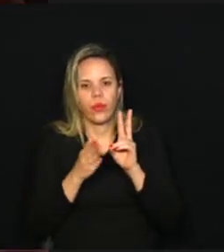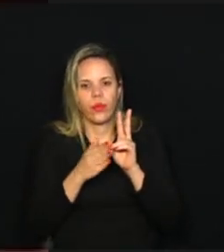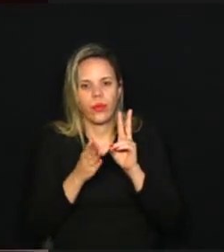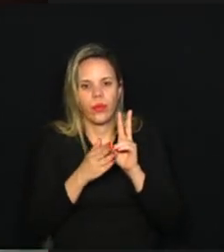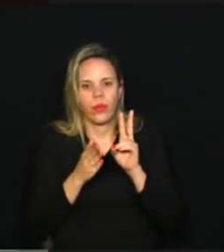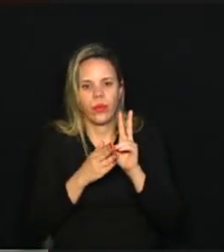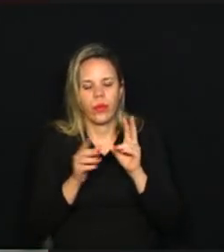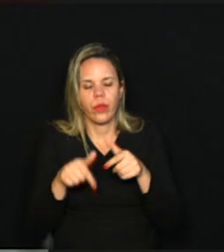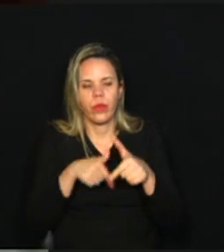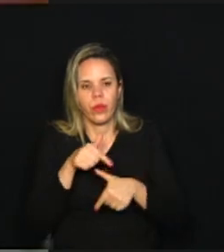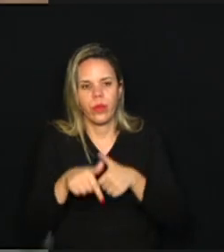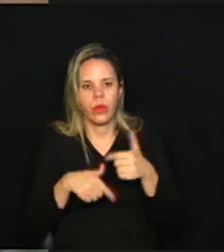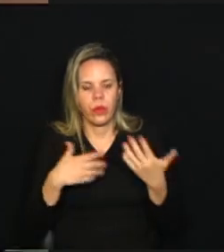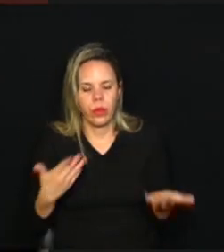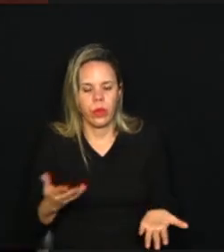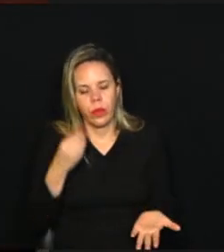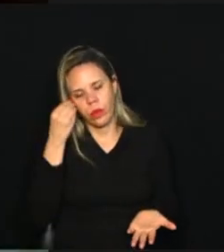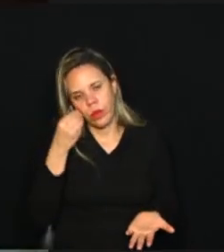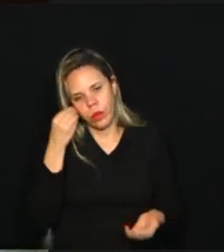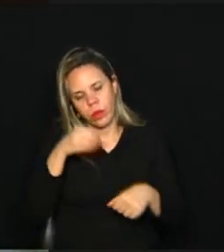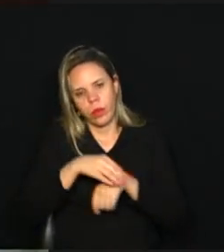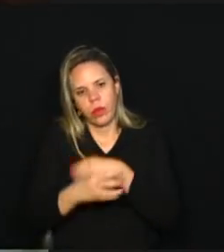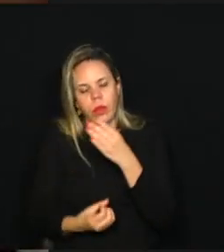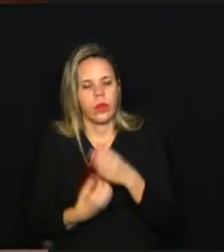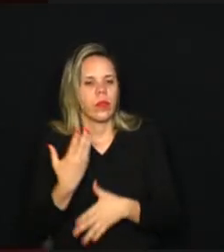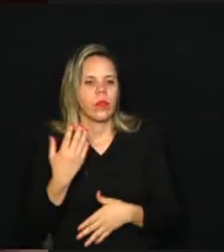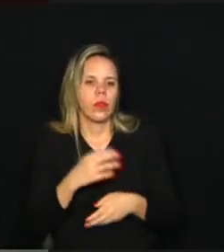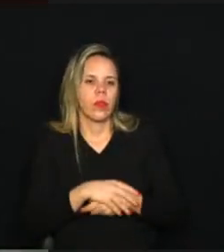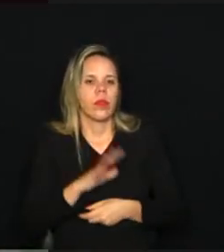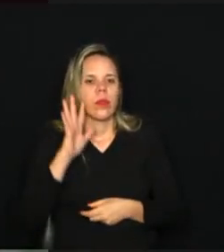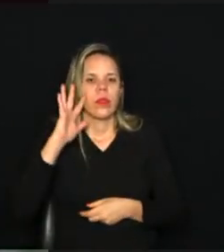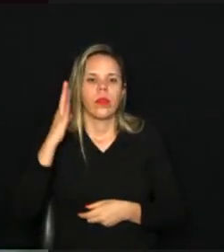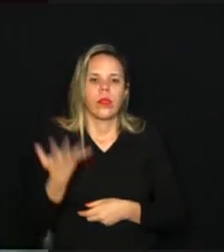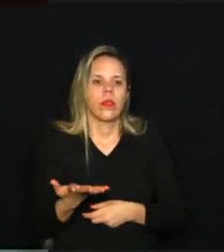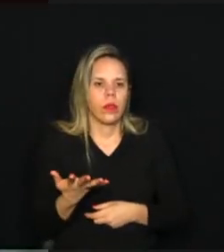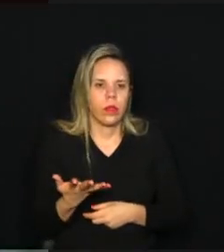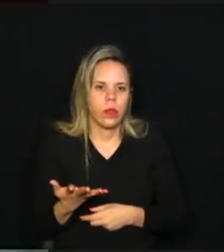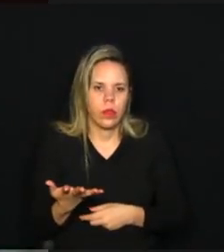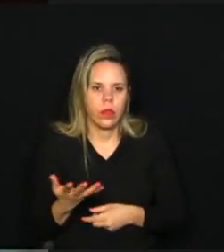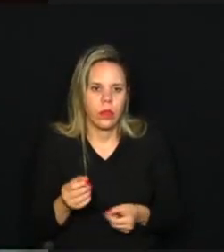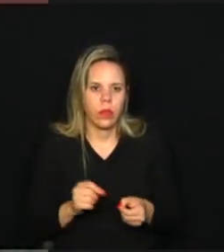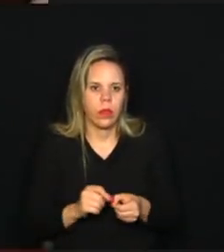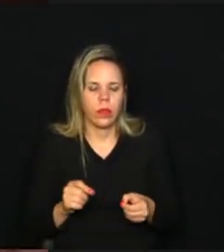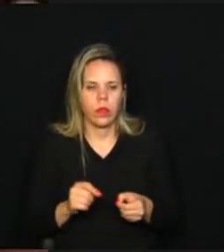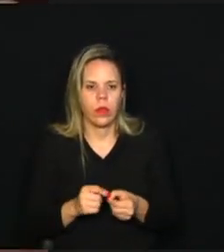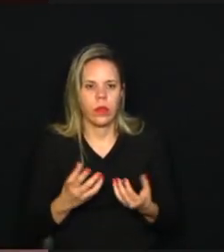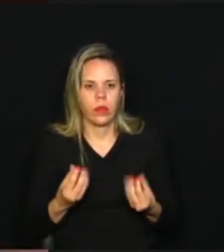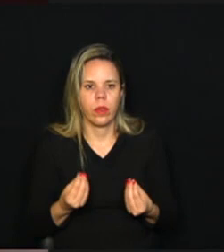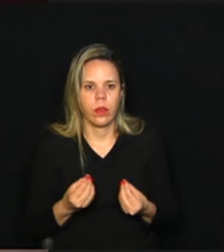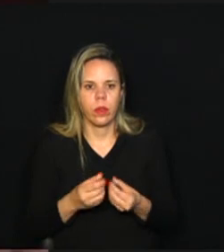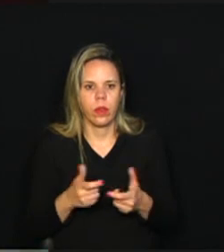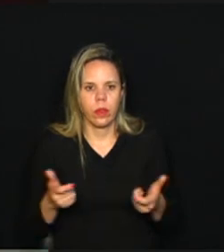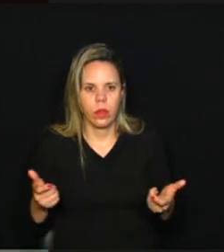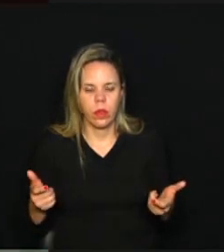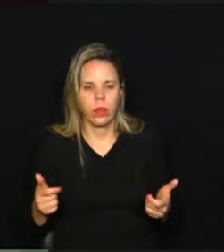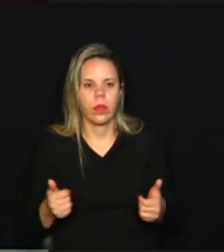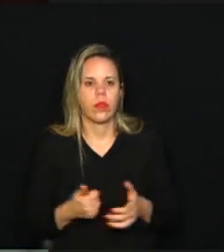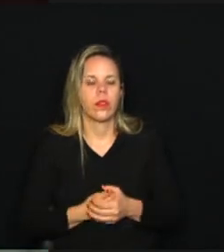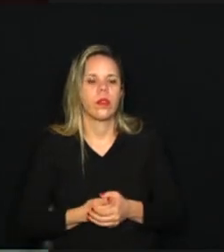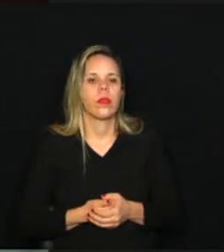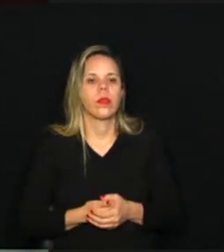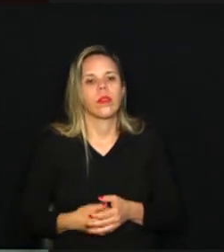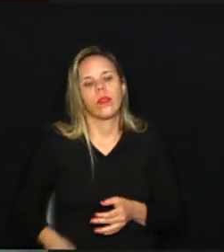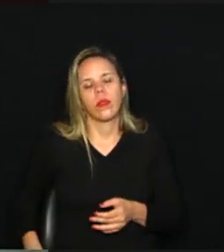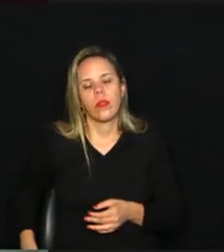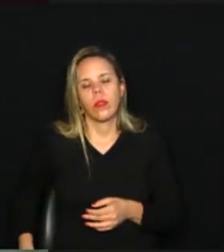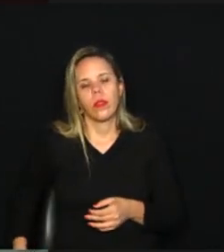esse trabalho, trazer a experiência que foi acontecido lá e os resultados que foram muito grandes, positivos,